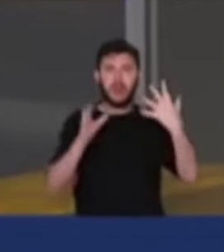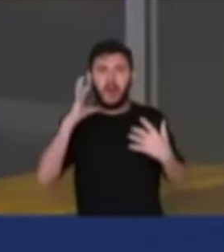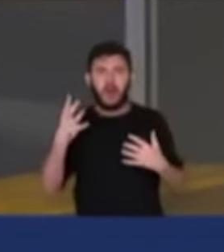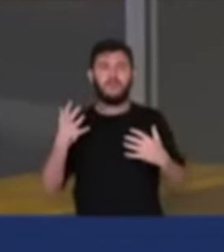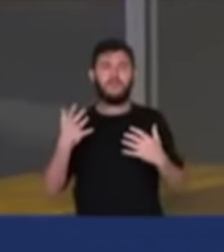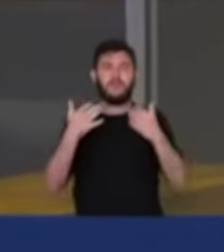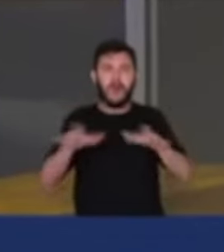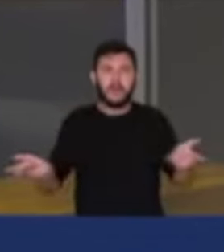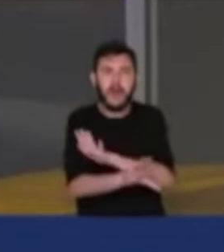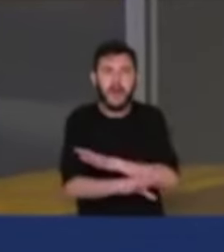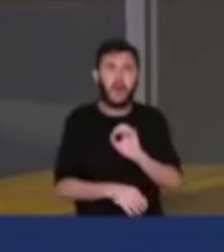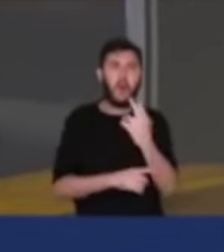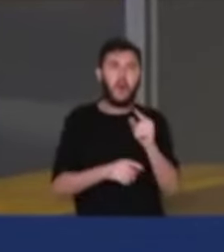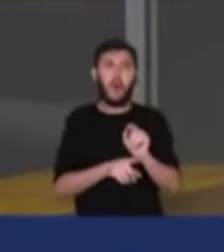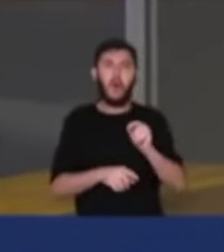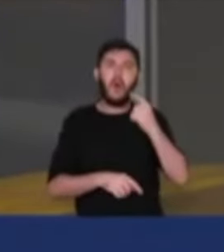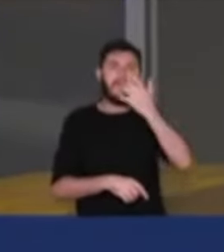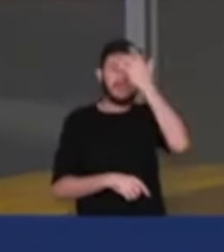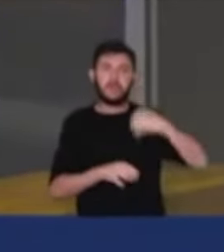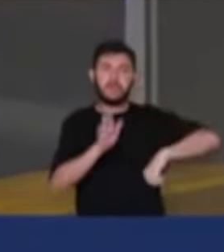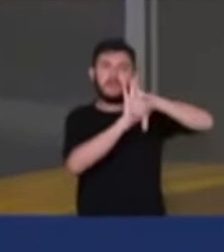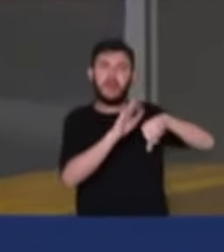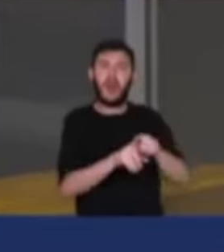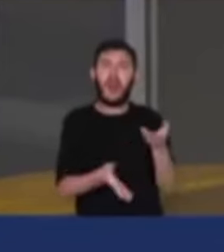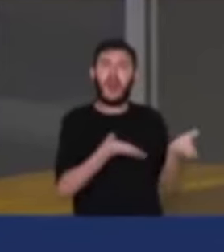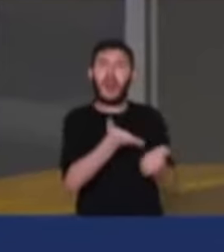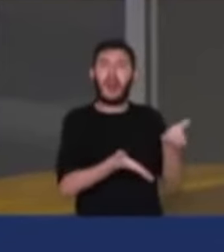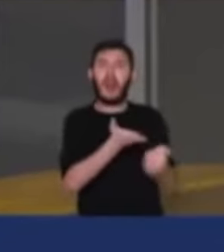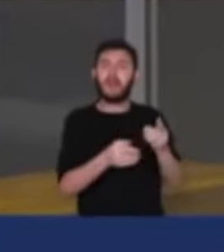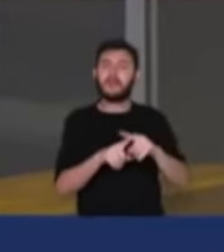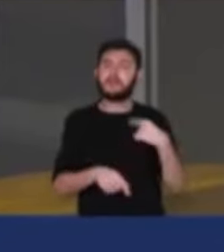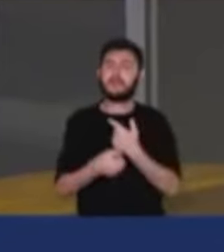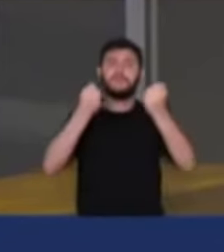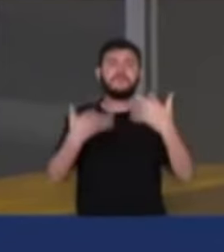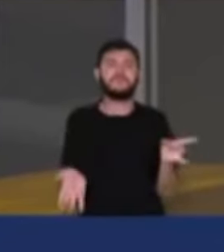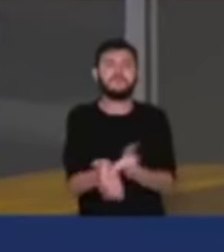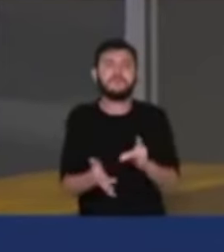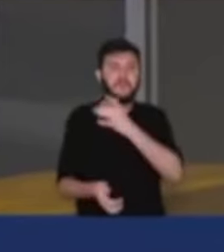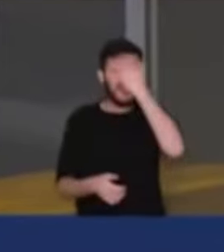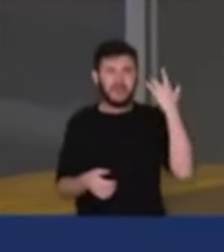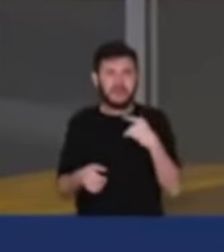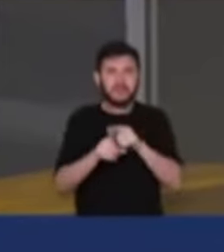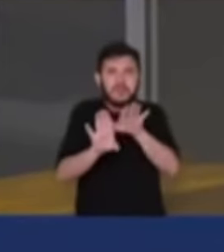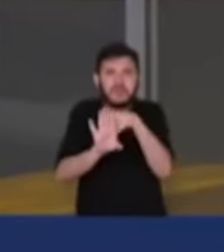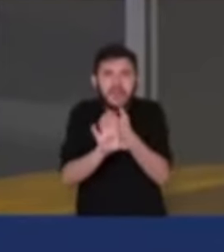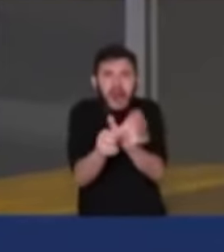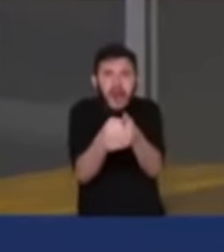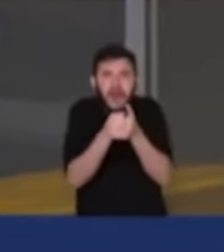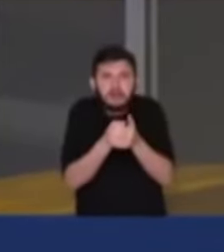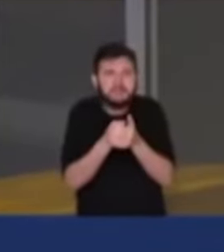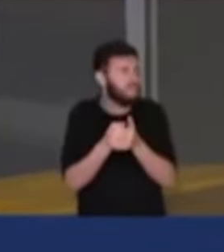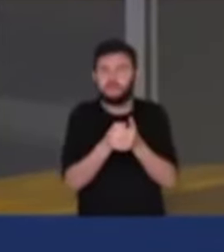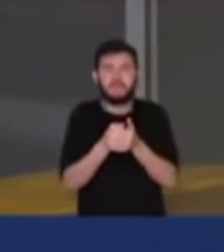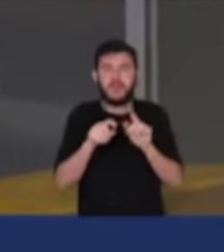vamos falar a verdade ninguém aqui quer se esconder as pessoas que são contrárias a